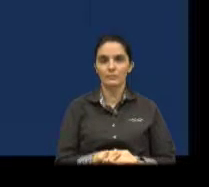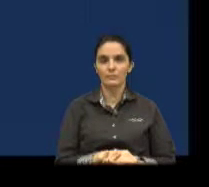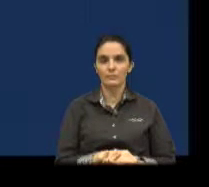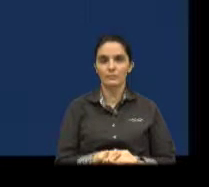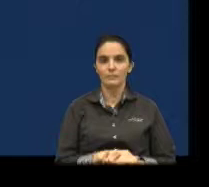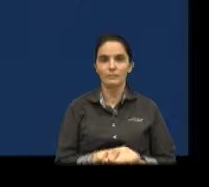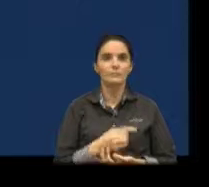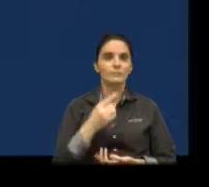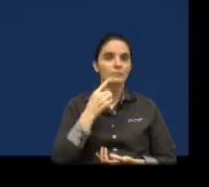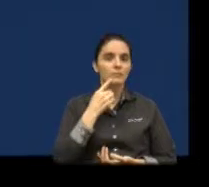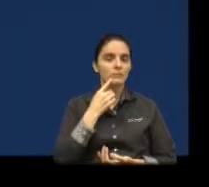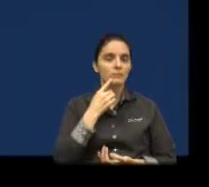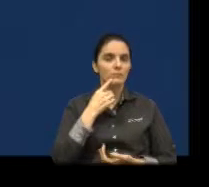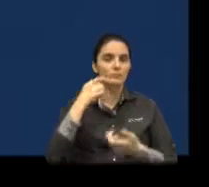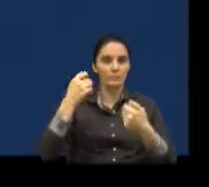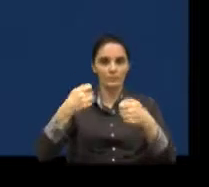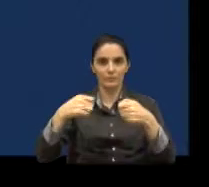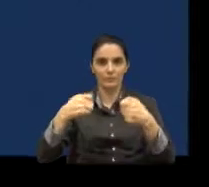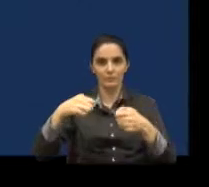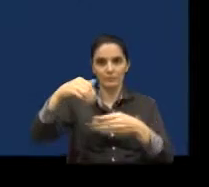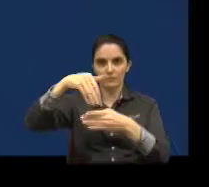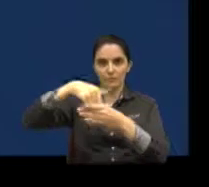Leiton Silva.